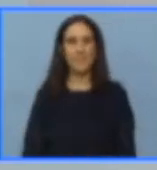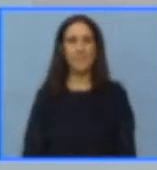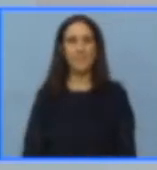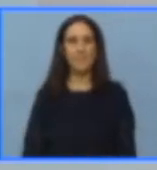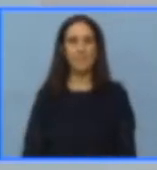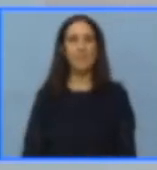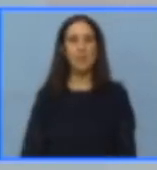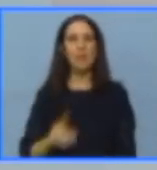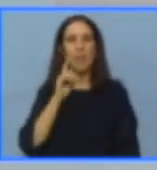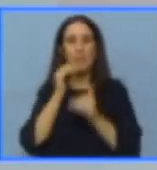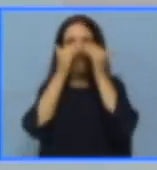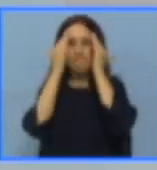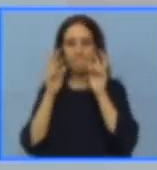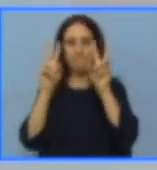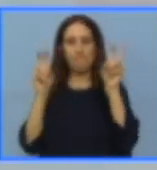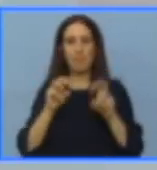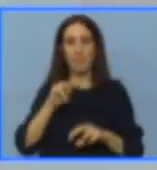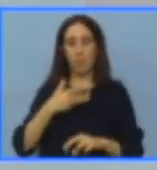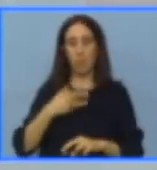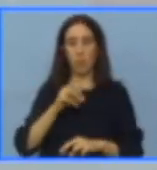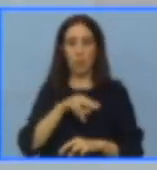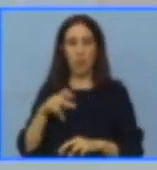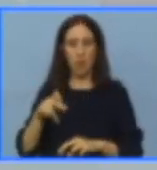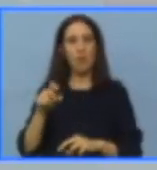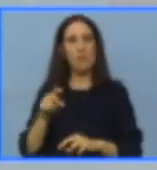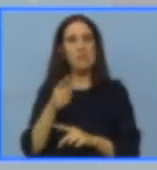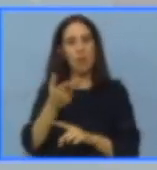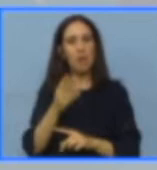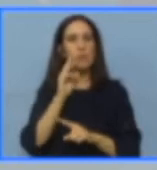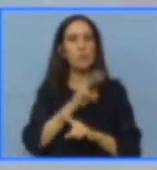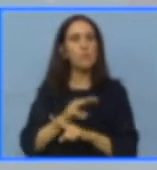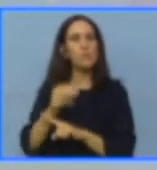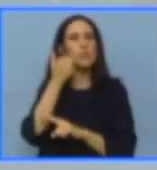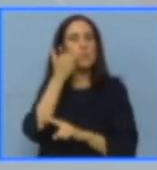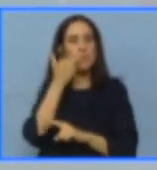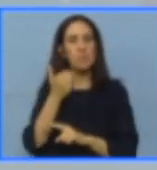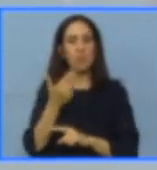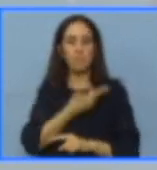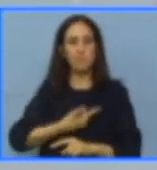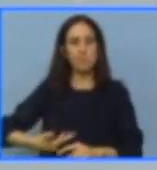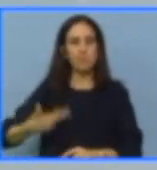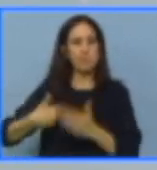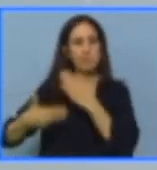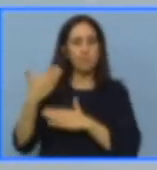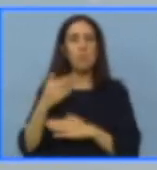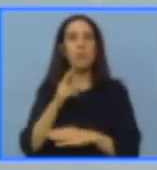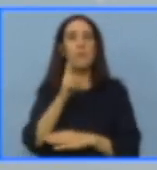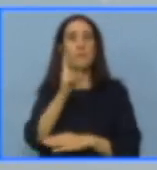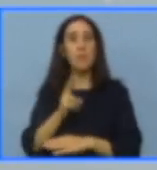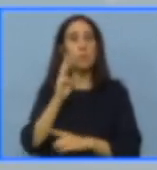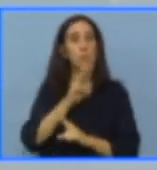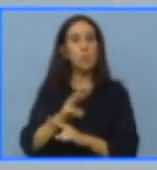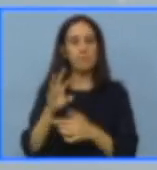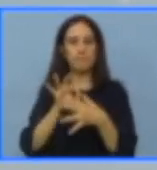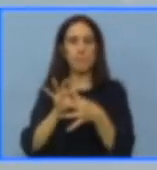Madonna é o título da exposição que pode visitar no Museu Nacional de Arte Antiga, resultado de uma parceria com os museus do Vaticano. António